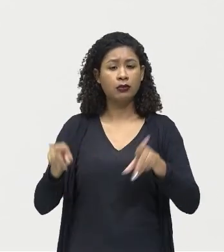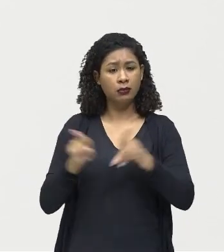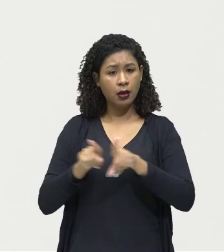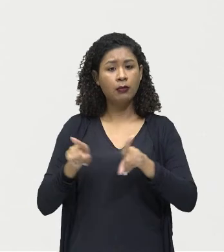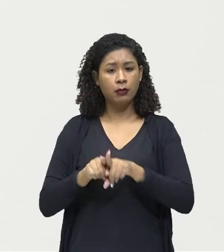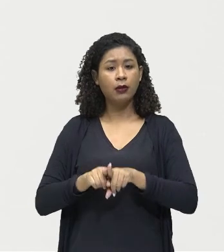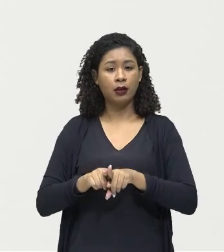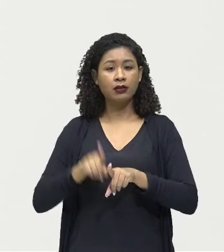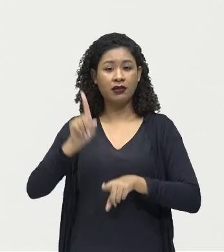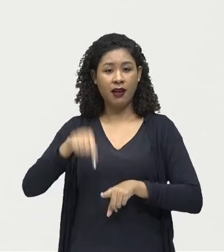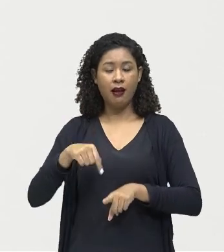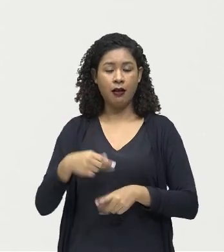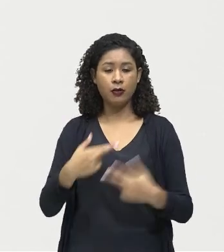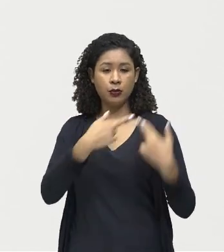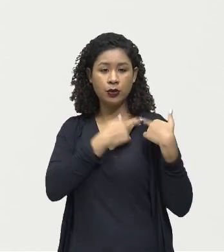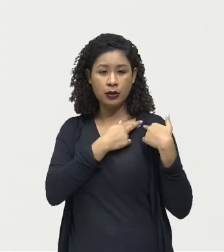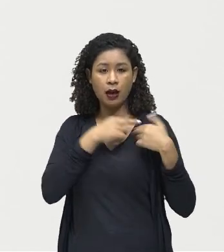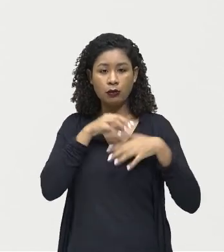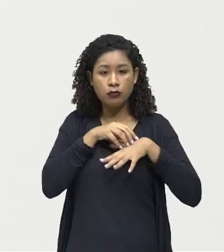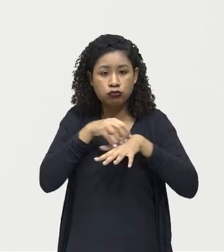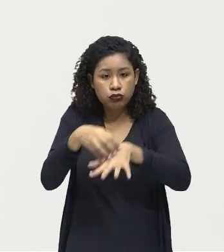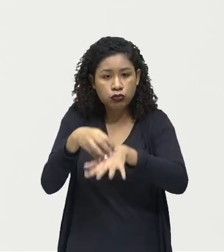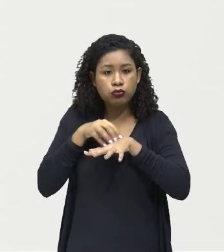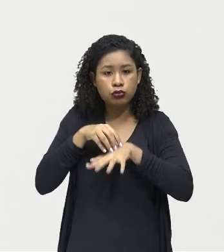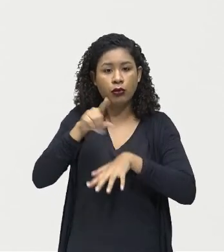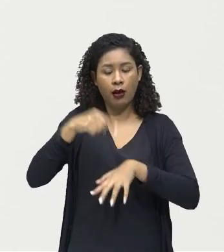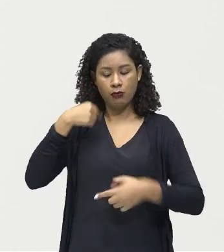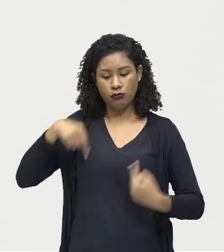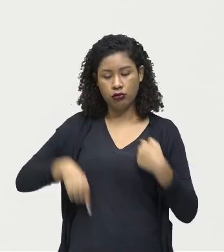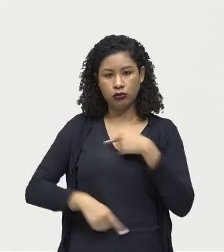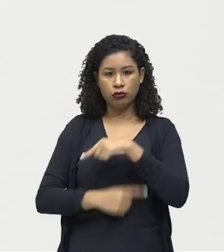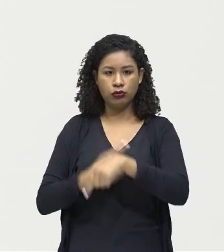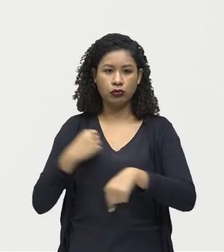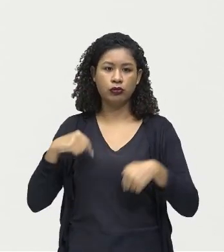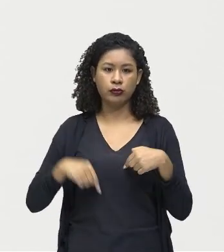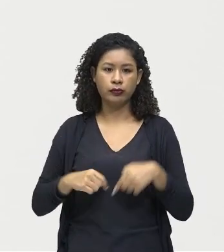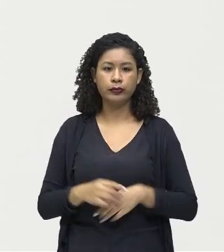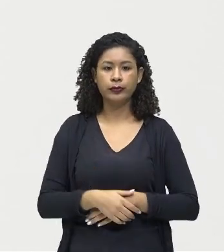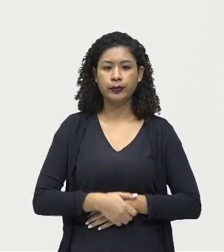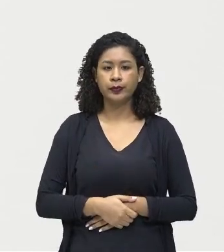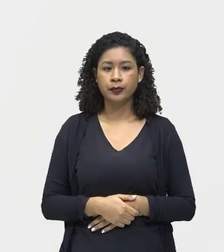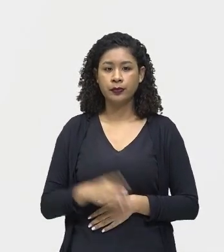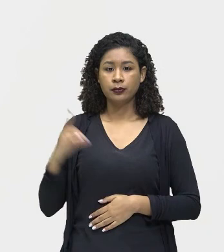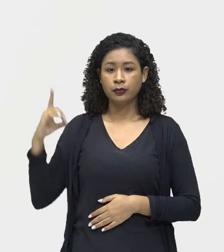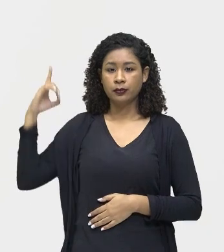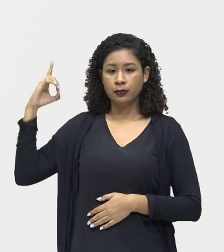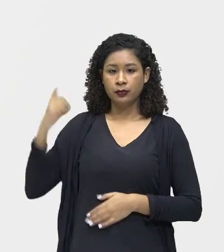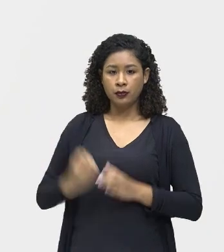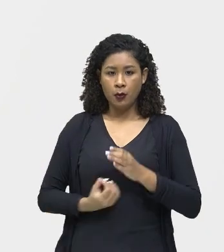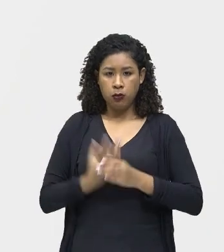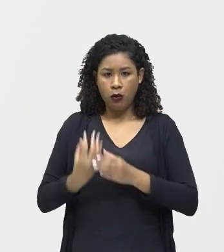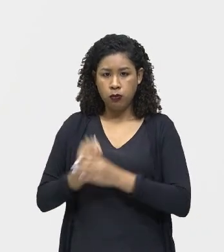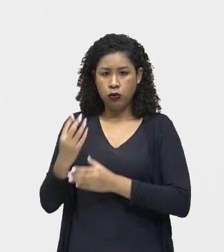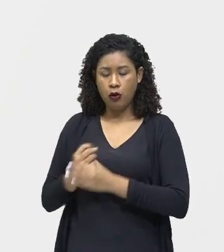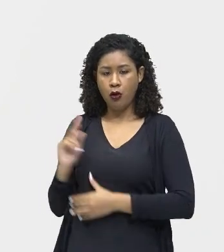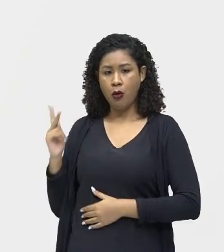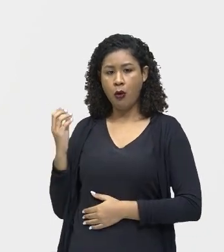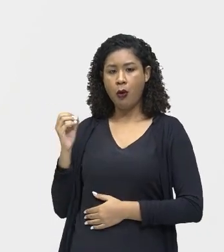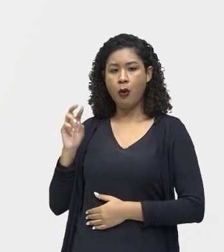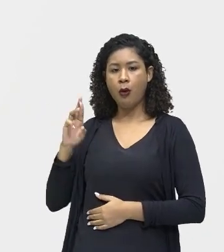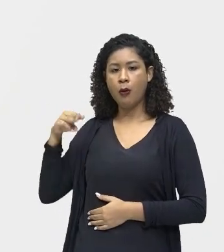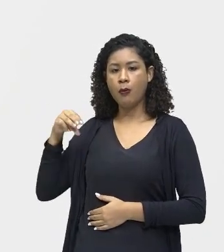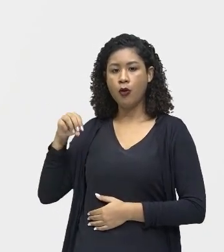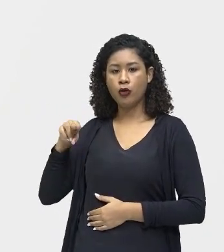cardiovascular. E a produção de hormônios, que é a nossa resposta, porque ela não é uma função do sistema